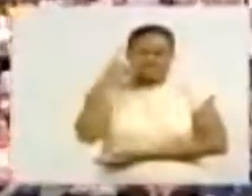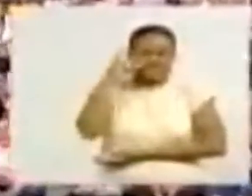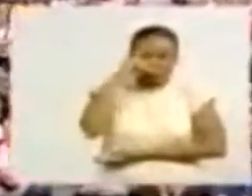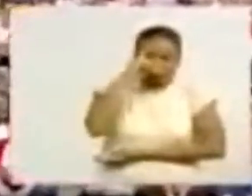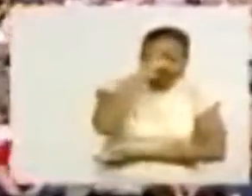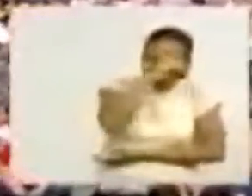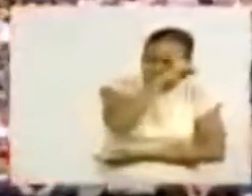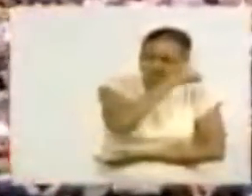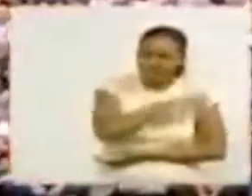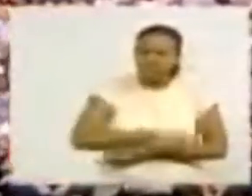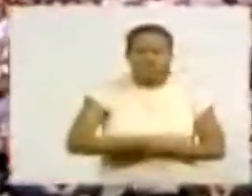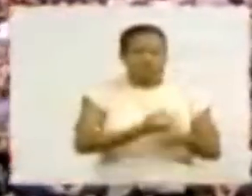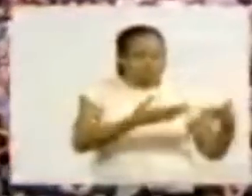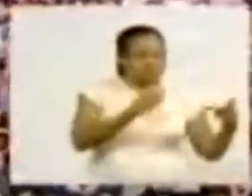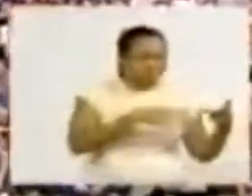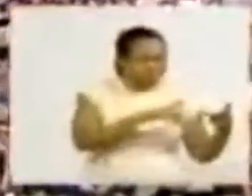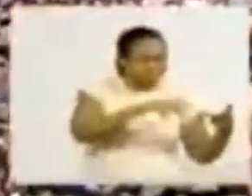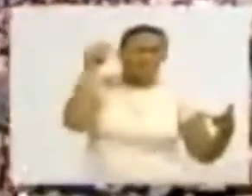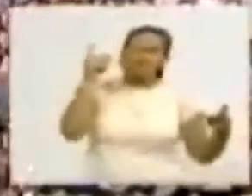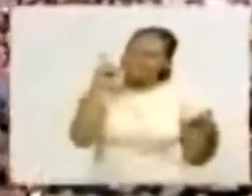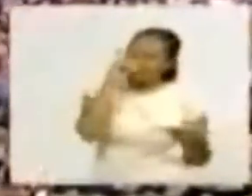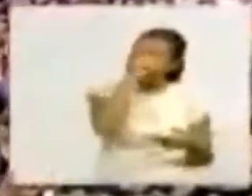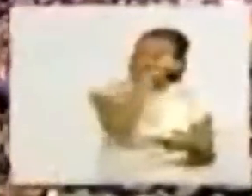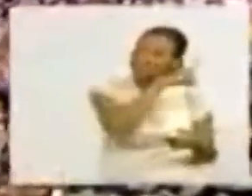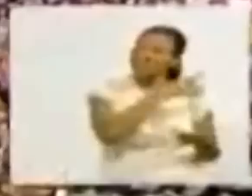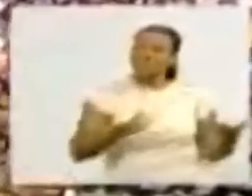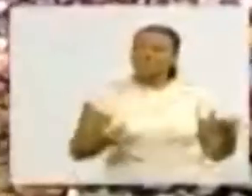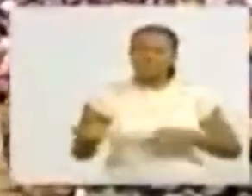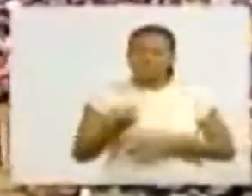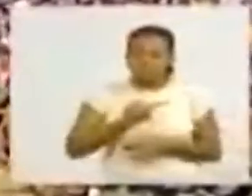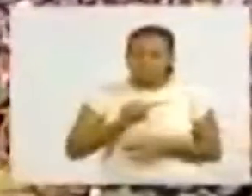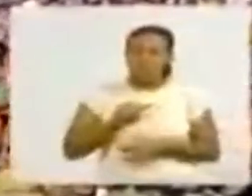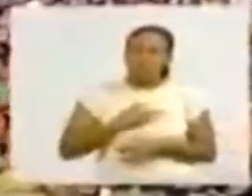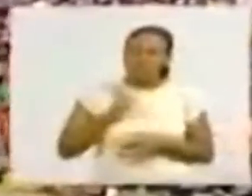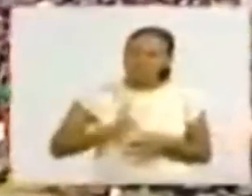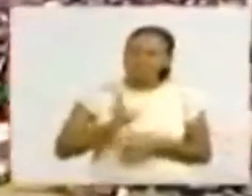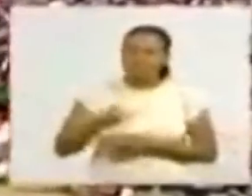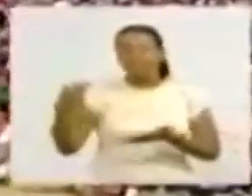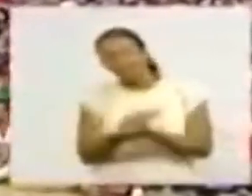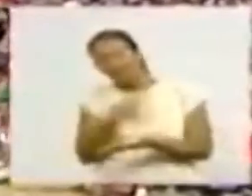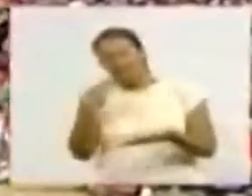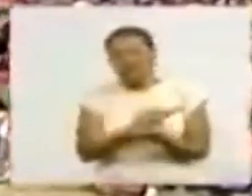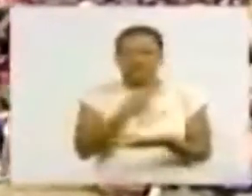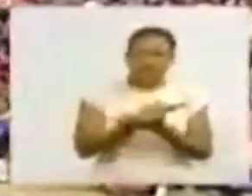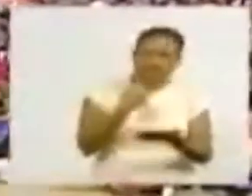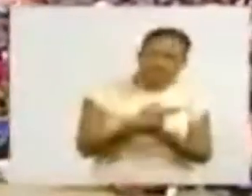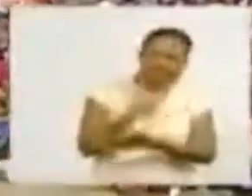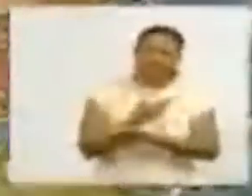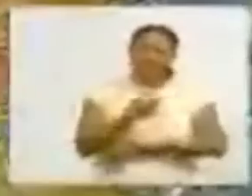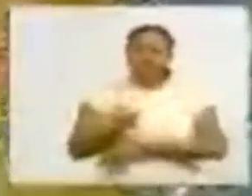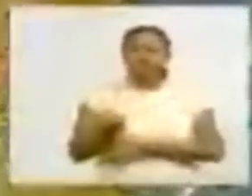Como é difícil escolher a melhor parte da vida. Como facilmente nós incorremos no erro.